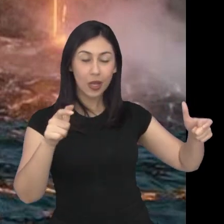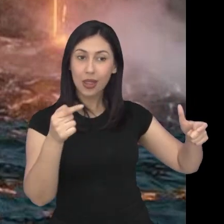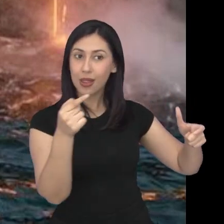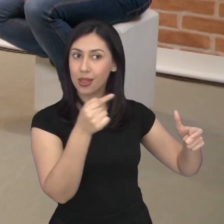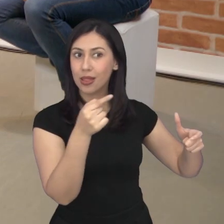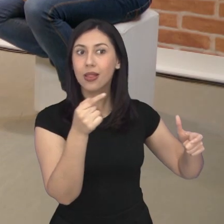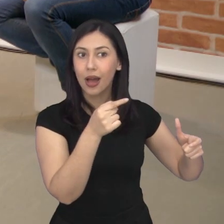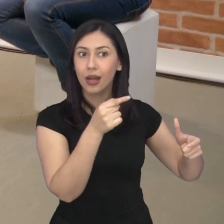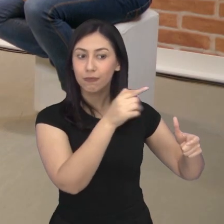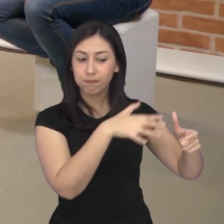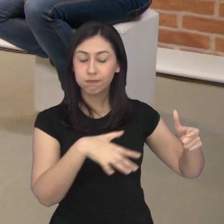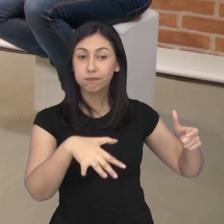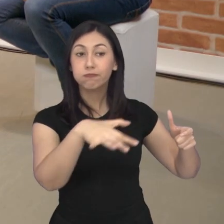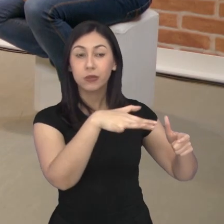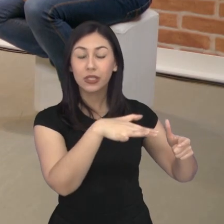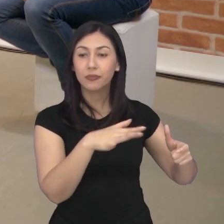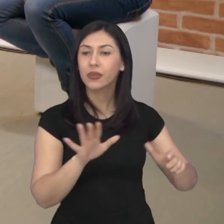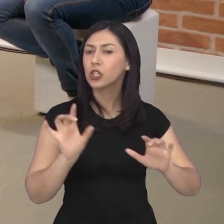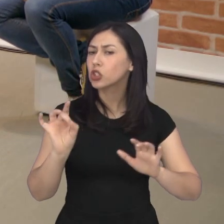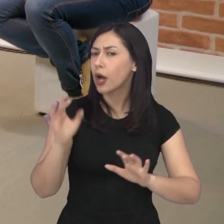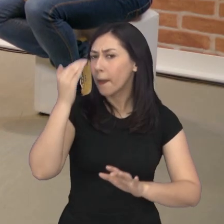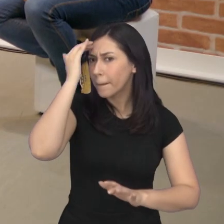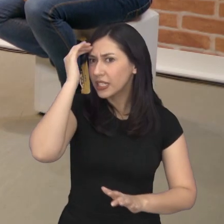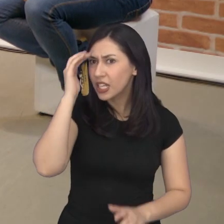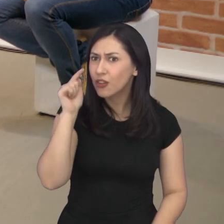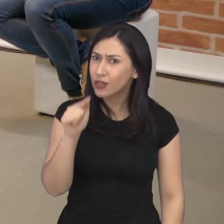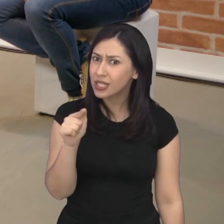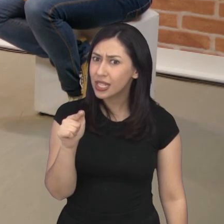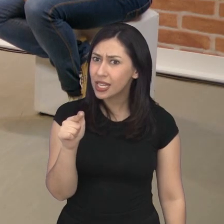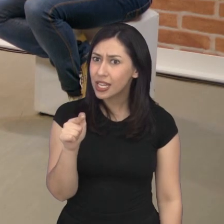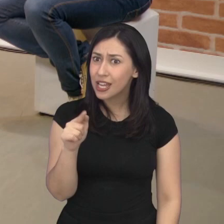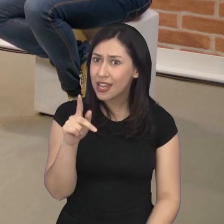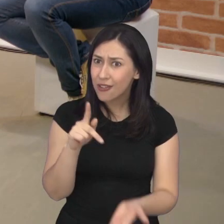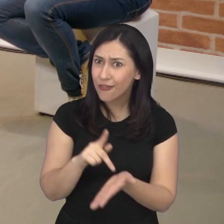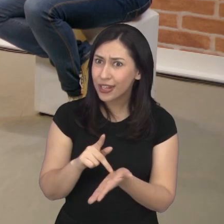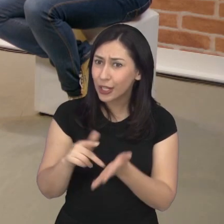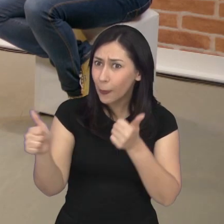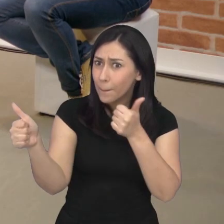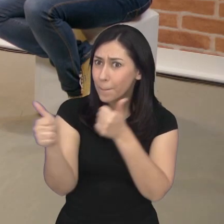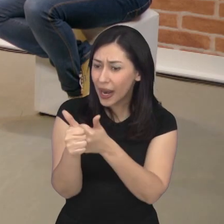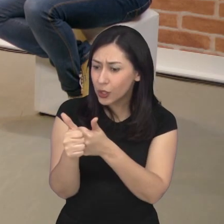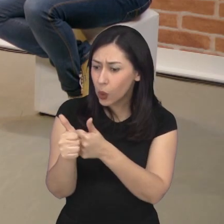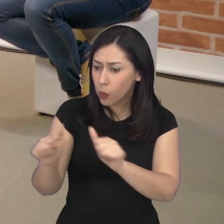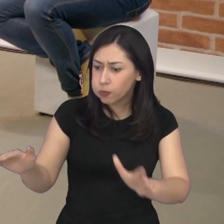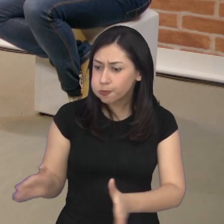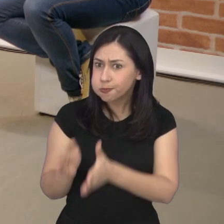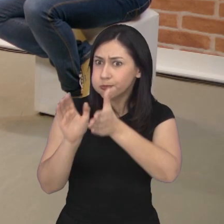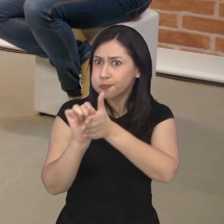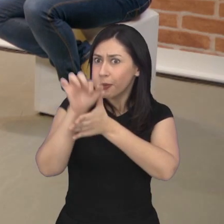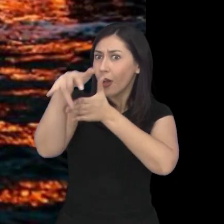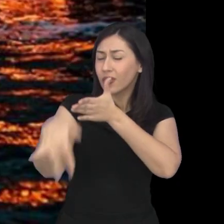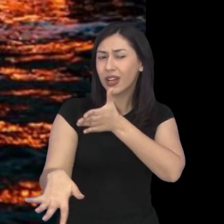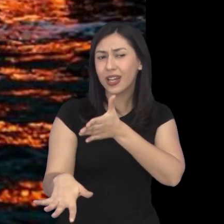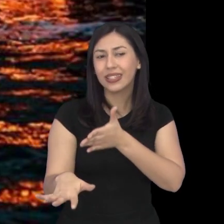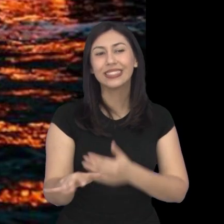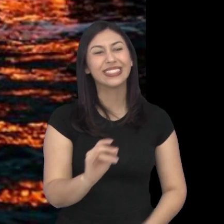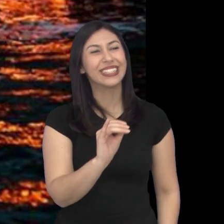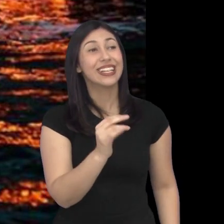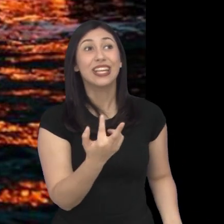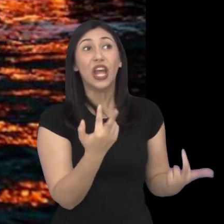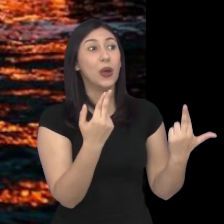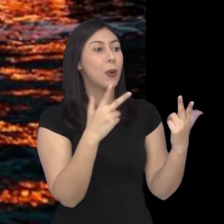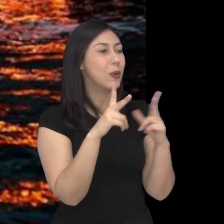ali, das ilhas havaianas. E pra gente entender, você tá realmente, literalmente, ao lado de um vulcão ativo. Isso foi um presente,